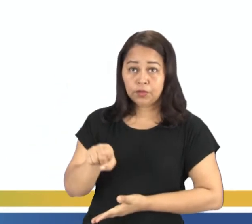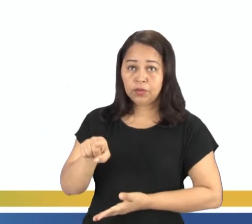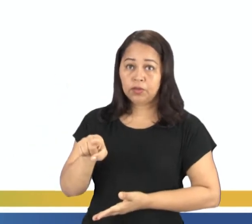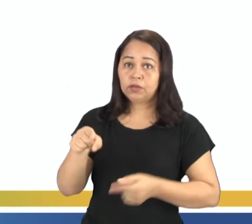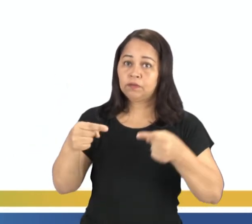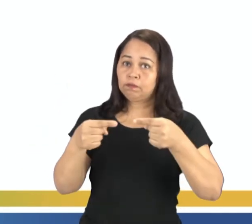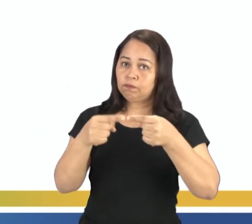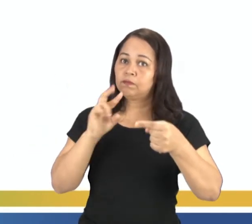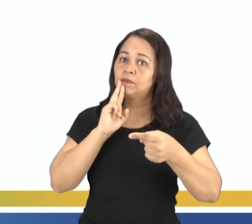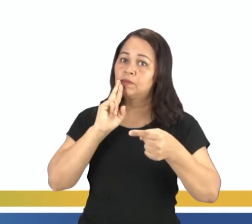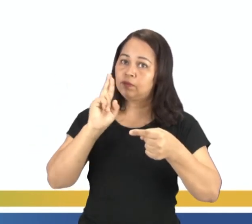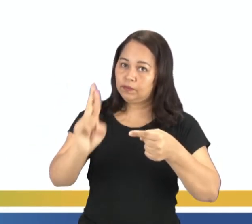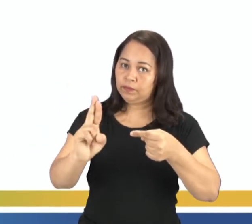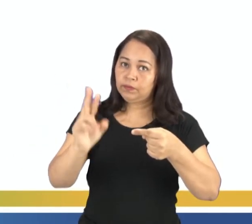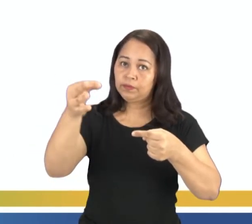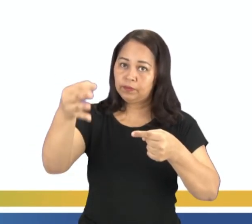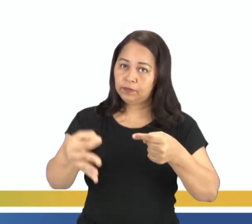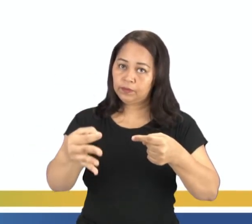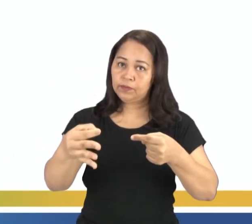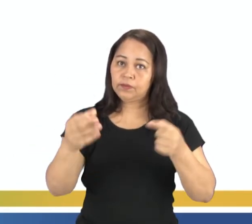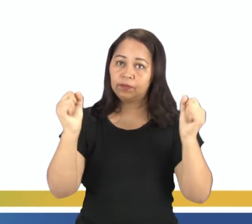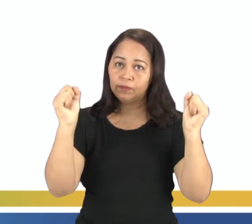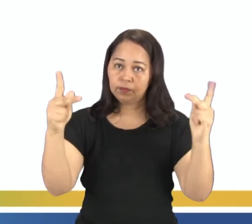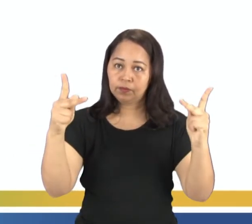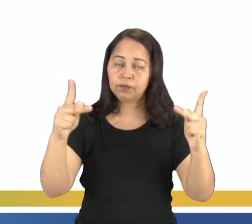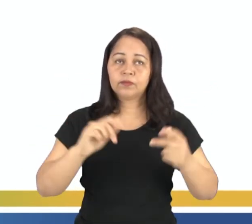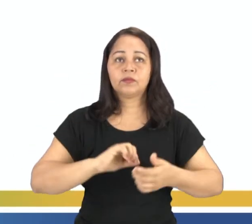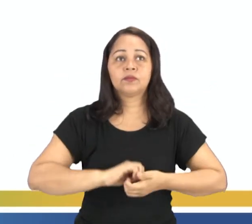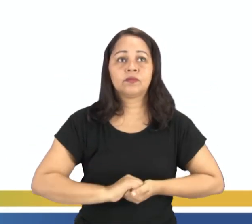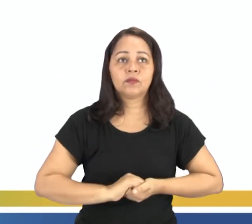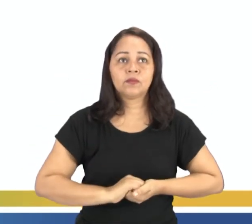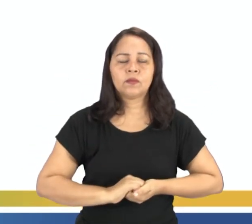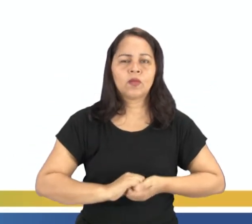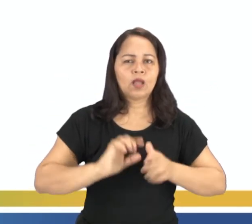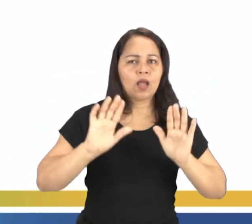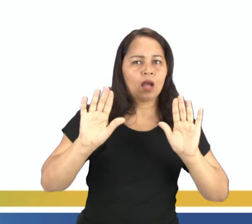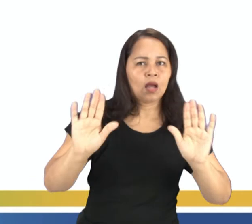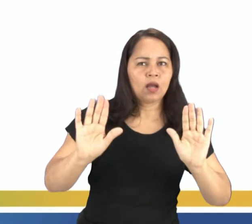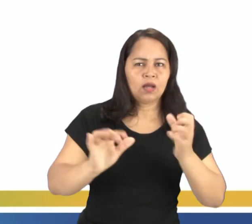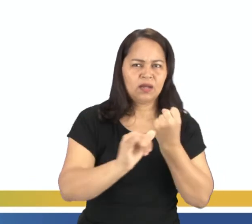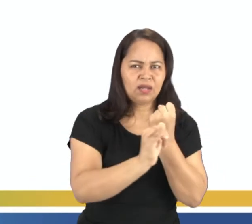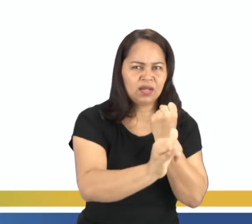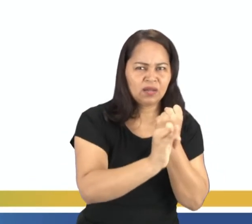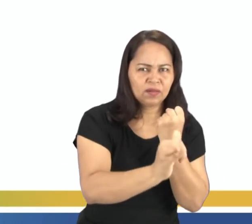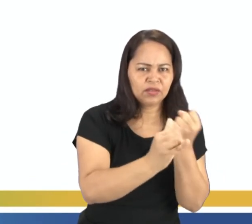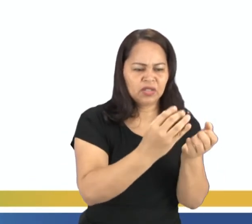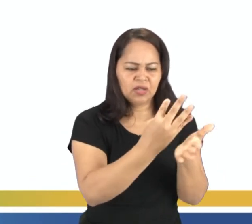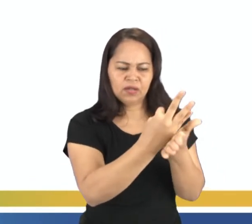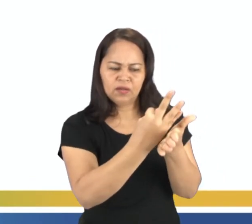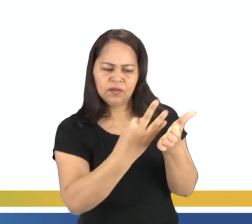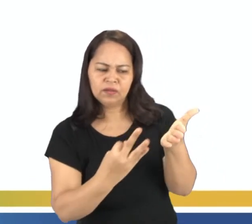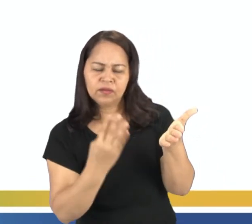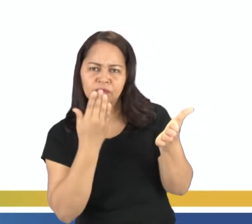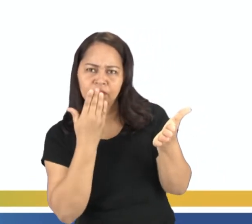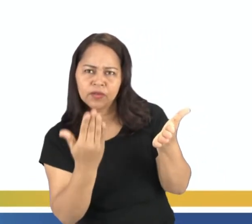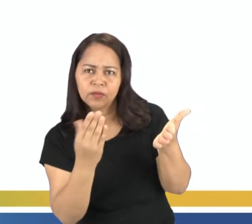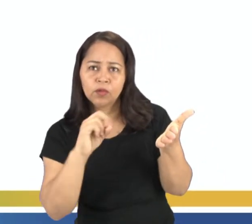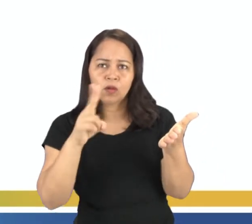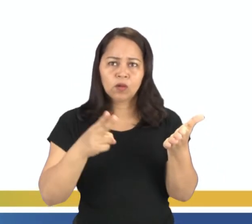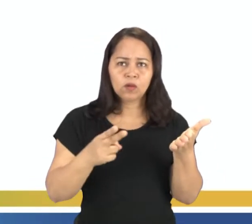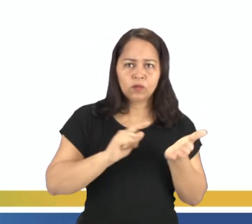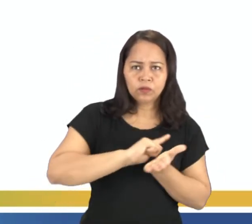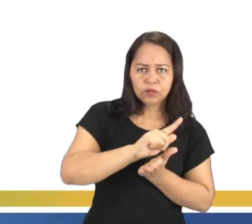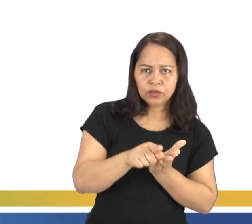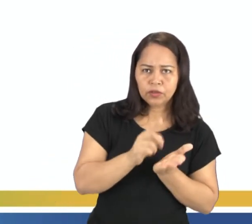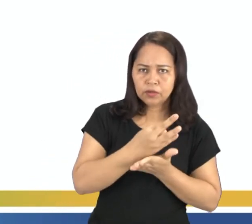a alternativa ou a resposta correta, ok? A crônica se trata de um tipo textual ou um gênero textual? A